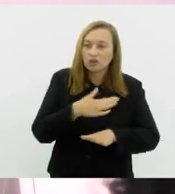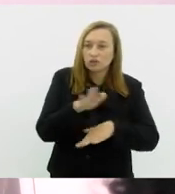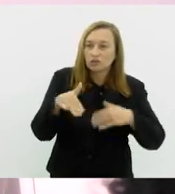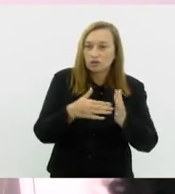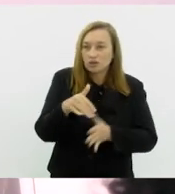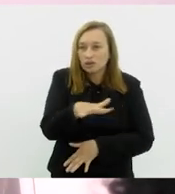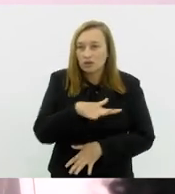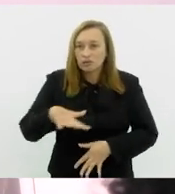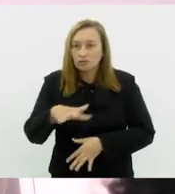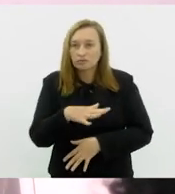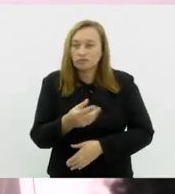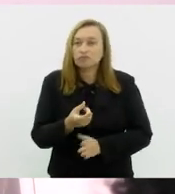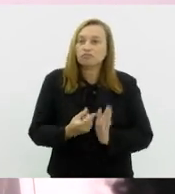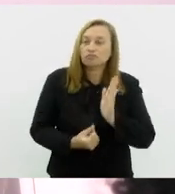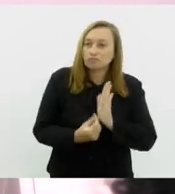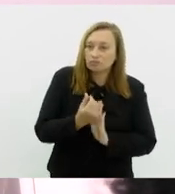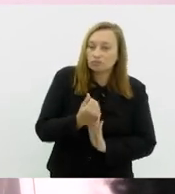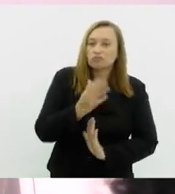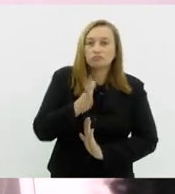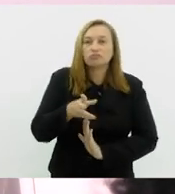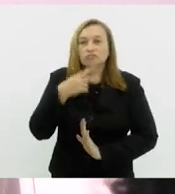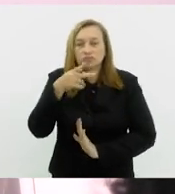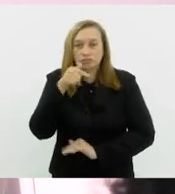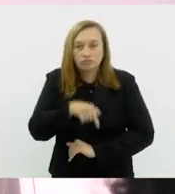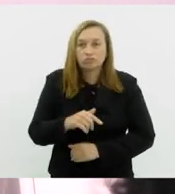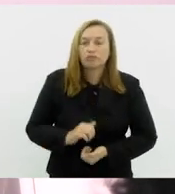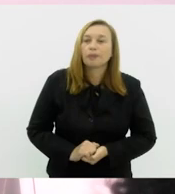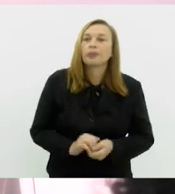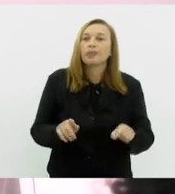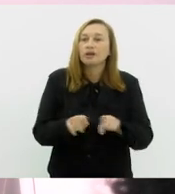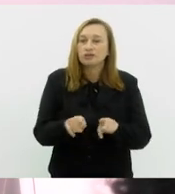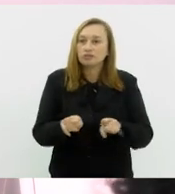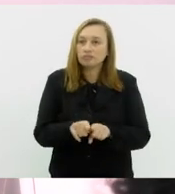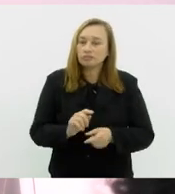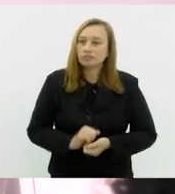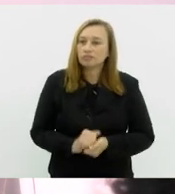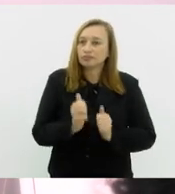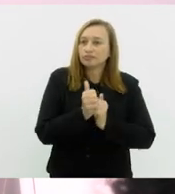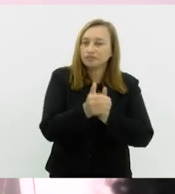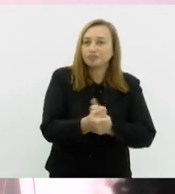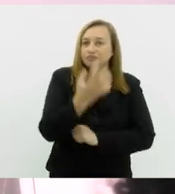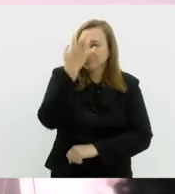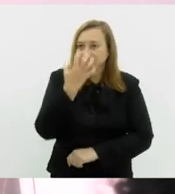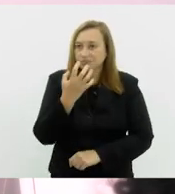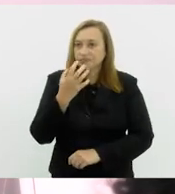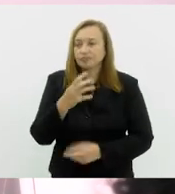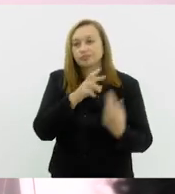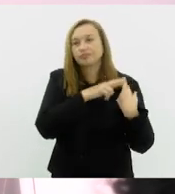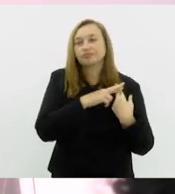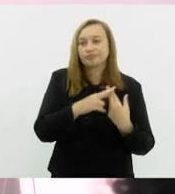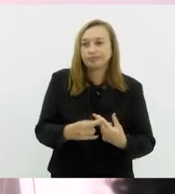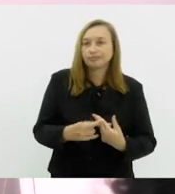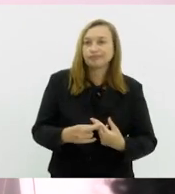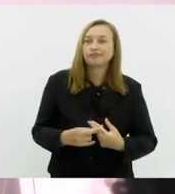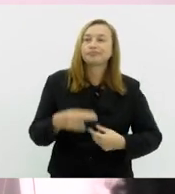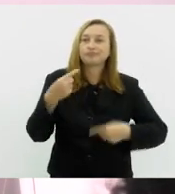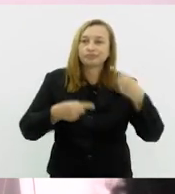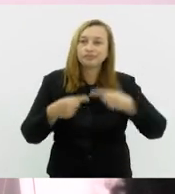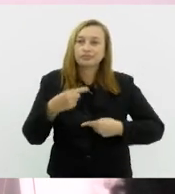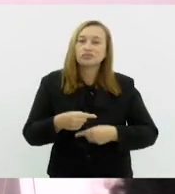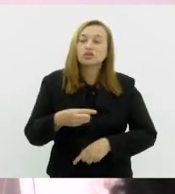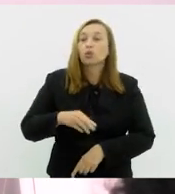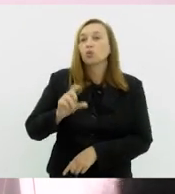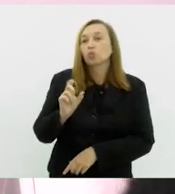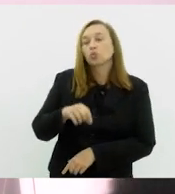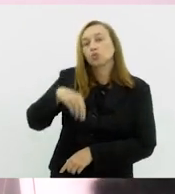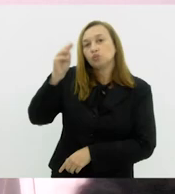partir do investimento no orçamento público, como já foi falado aqui, e também numa condução séria e responsável do discurso sobre o que é, de fato, a economia do cuidado